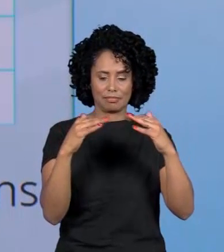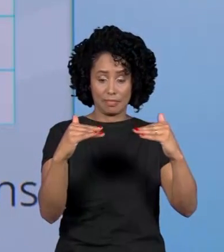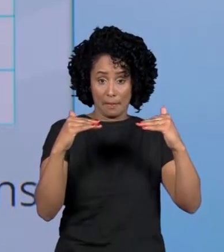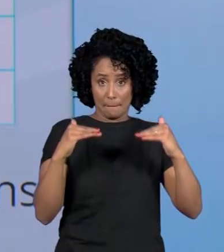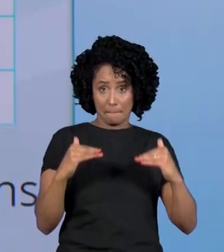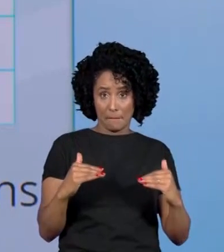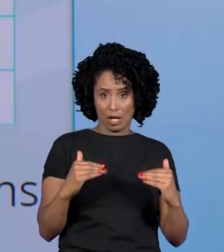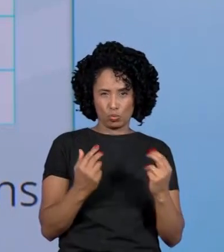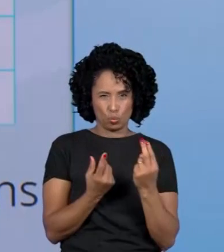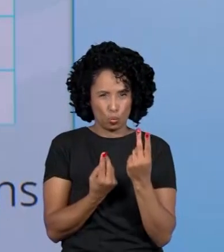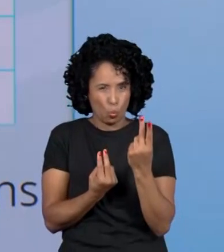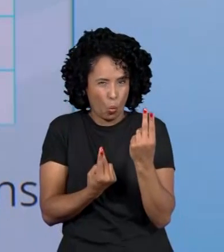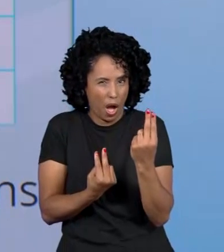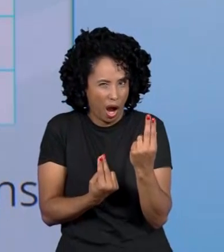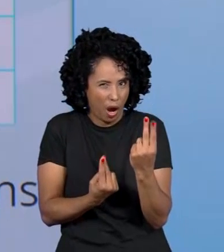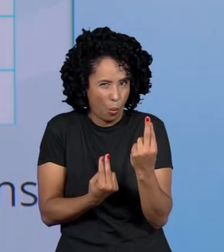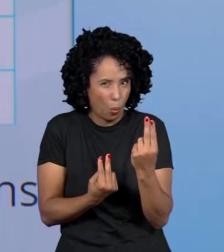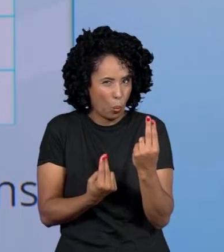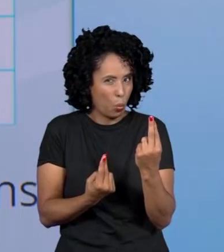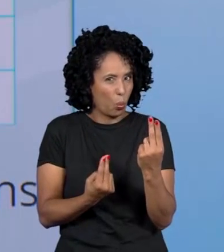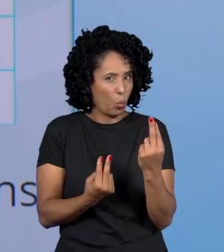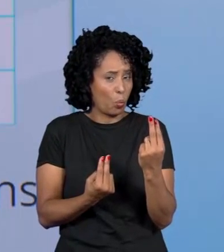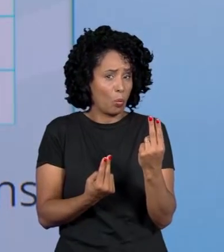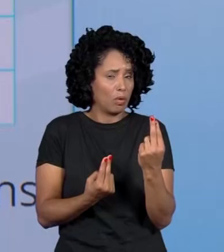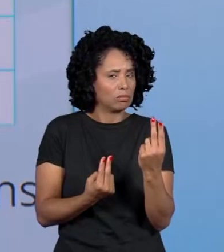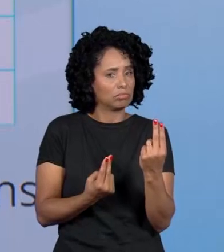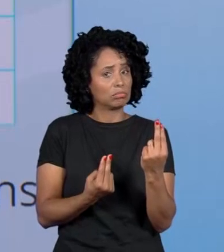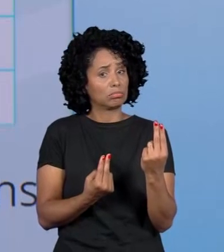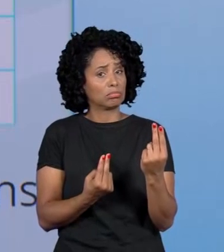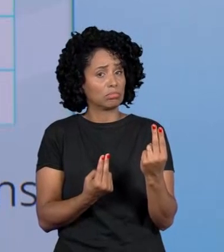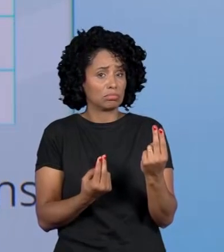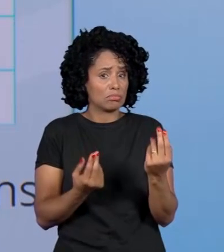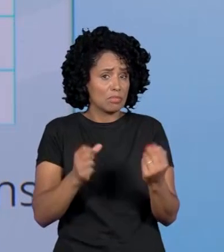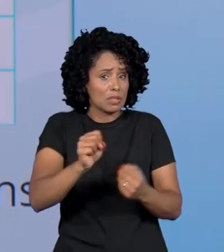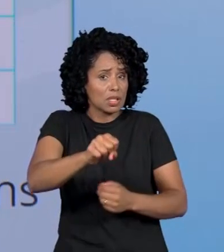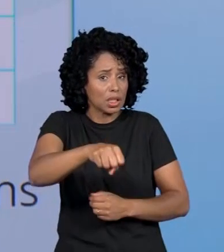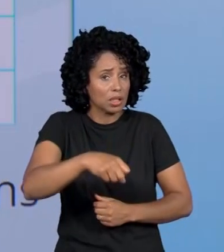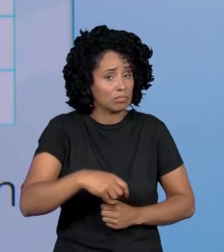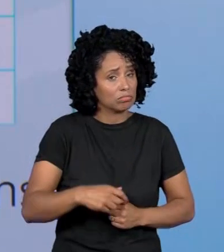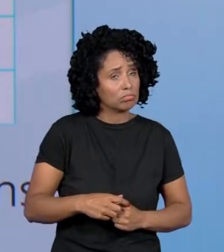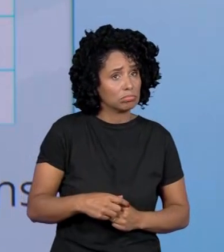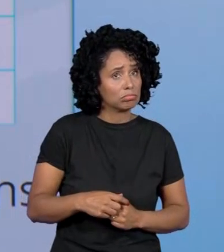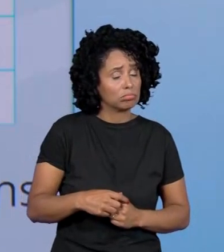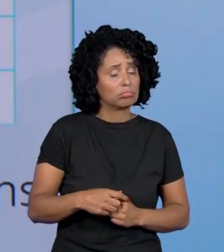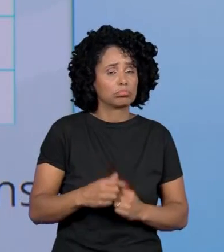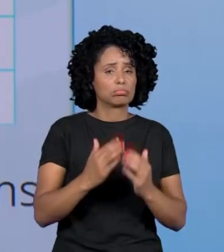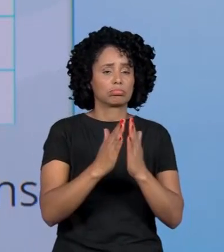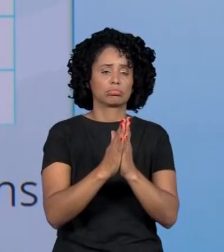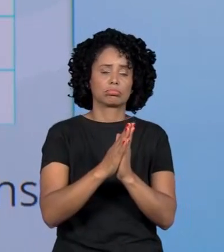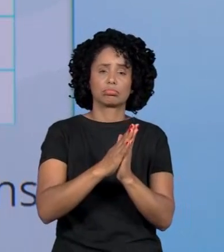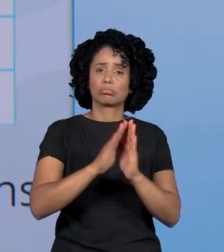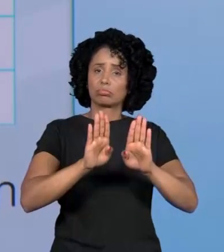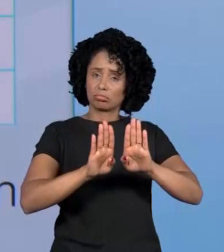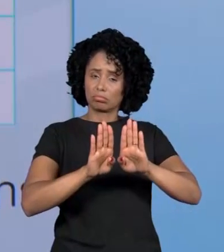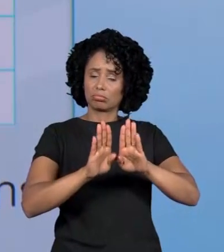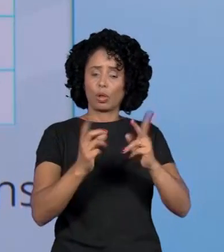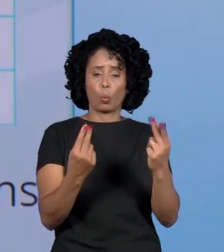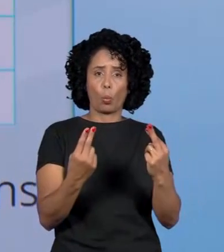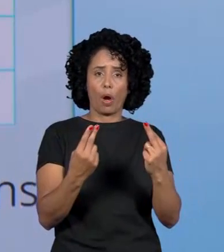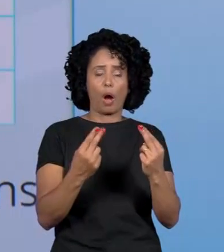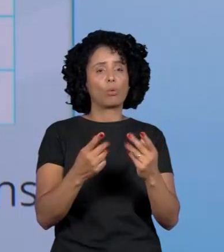figura? É, né? Ela é simétrica também na horizontal, não